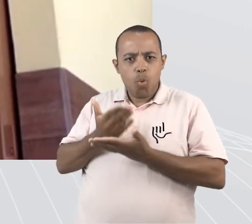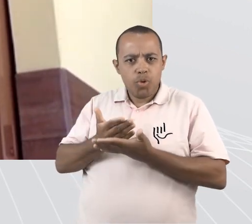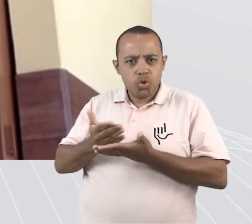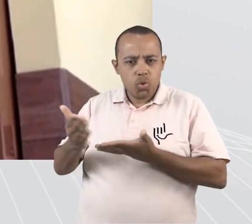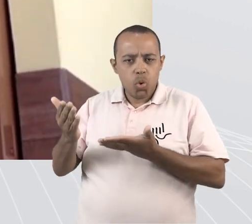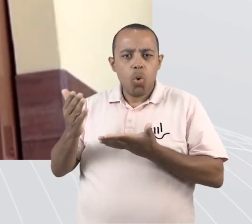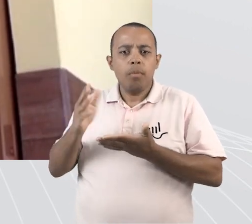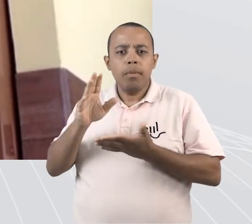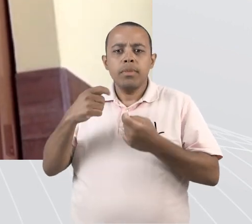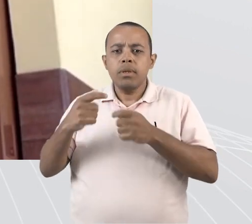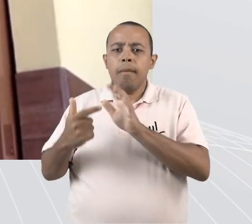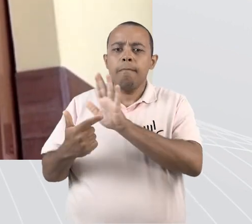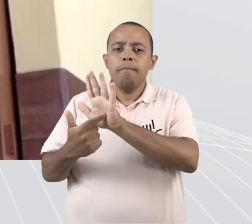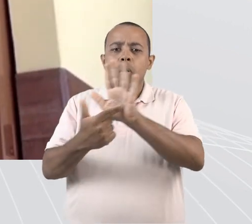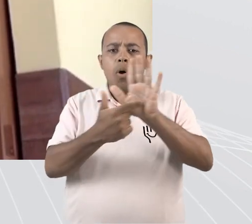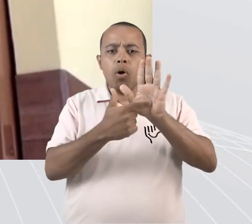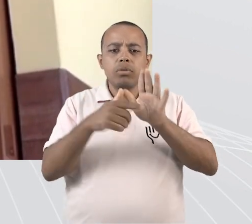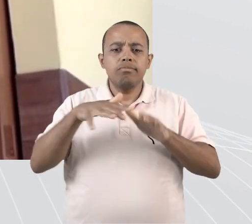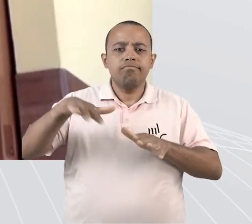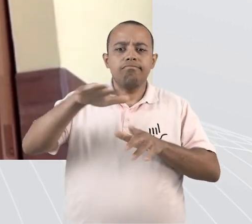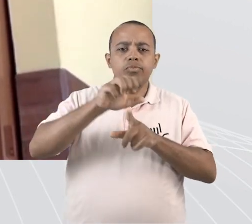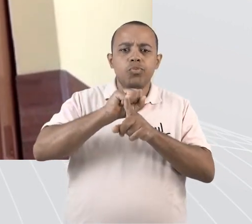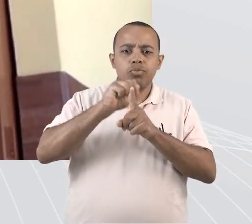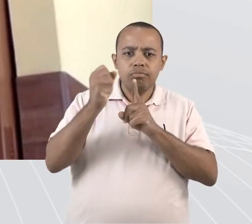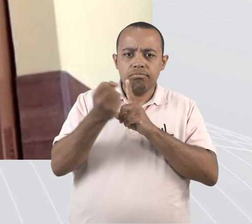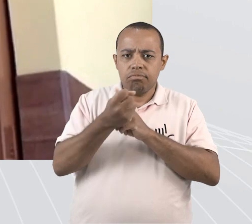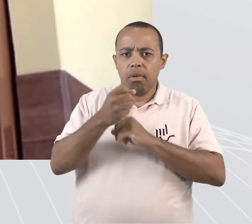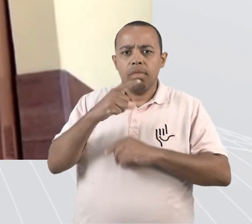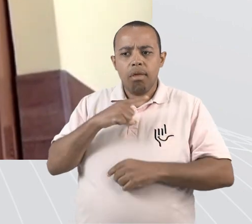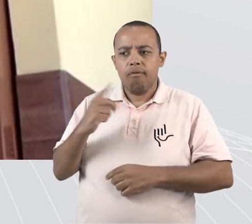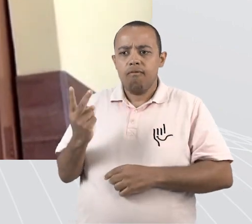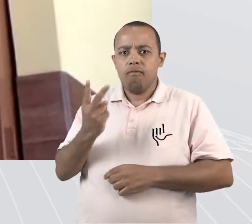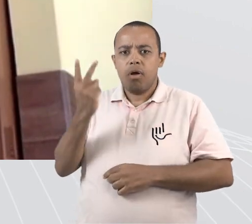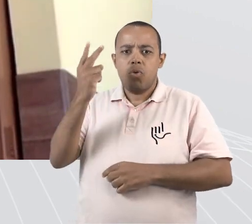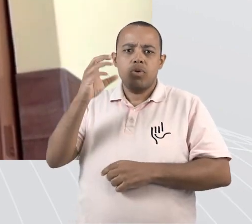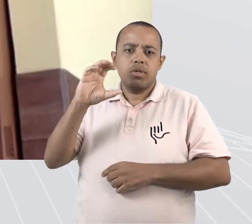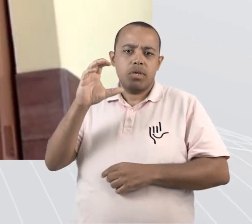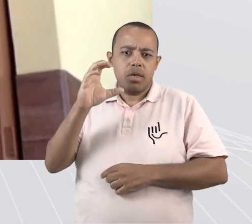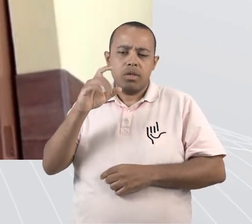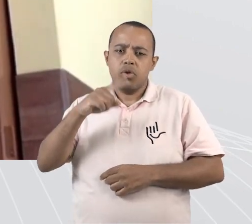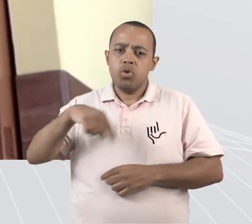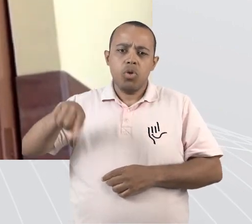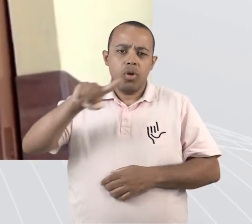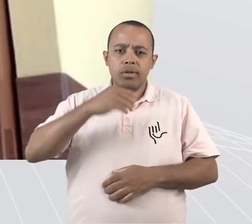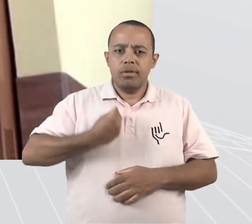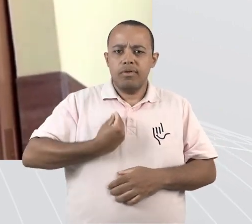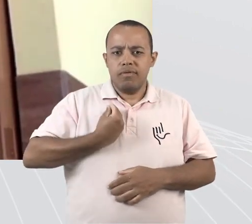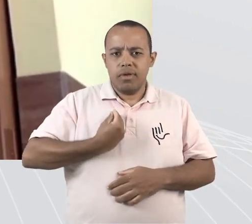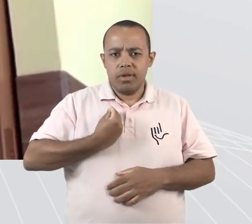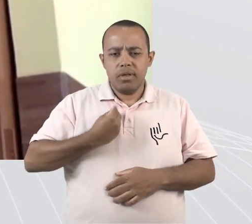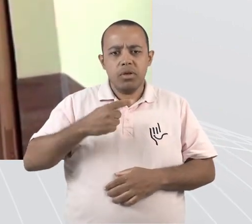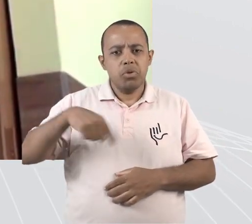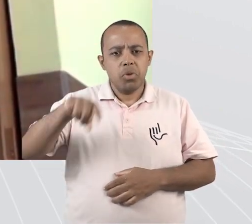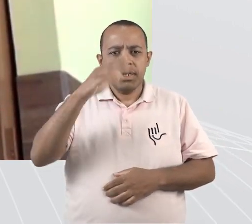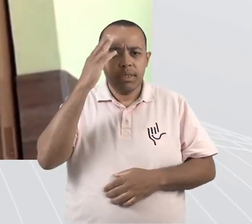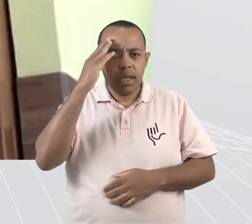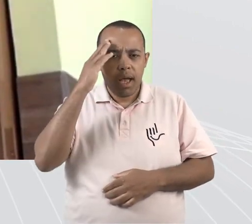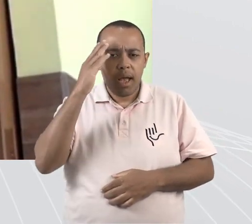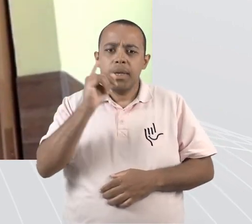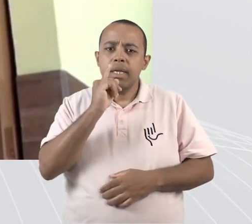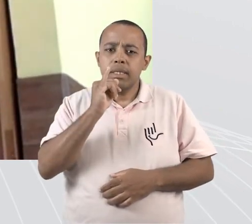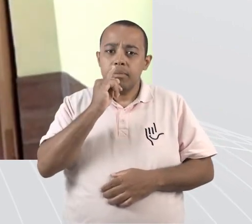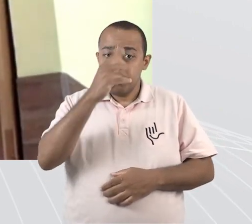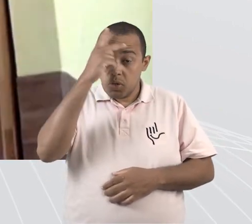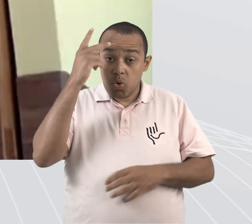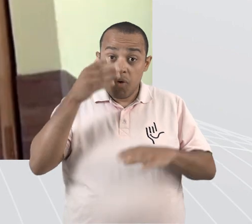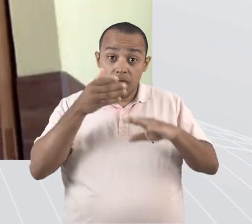para a sociedade, né, o valor científico, né, dessa teoria para o dia a dia, que muito pouca gente sabe. As pessoas vão lá fazer